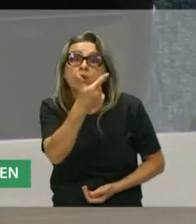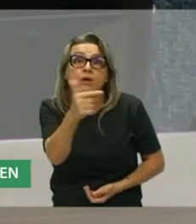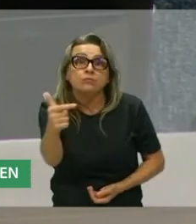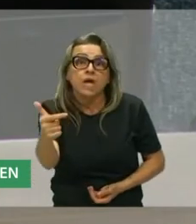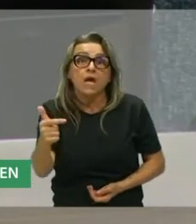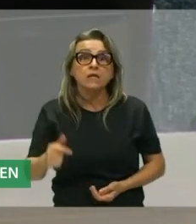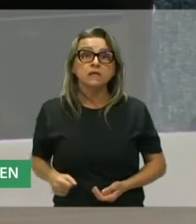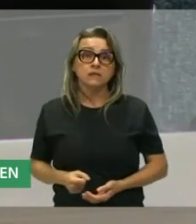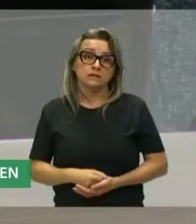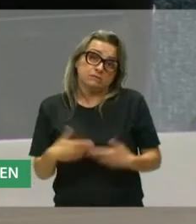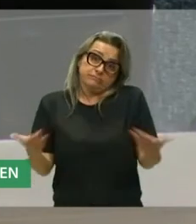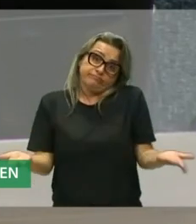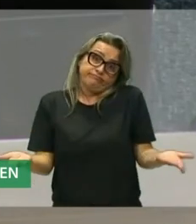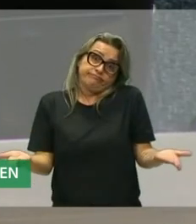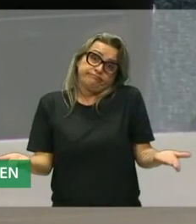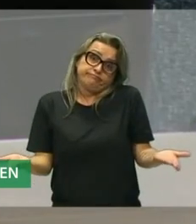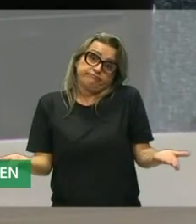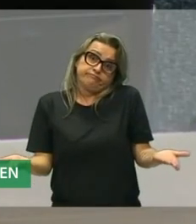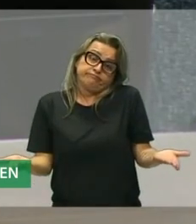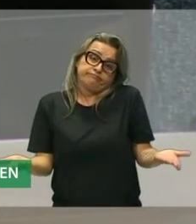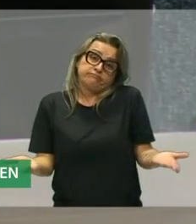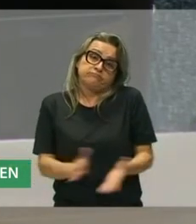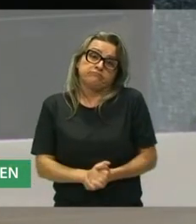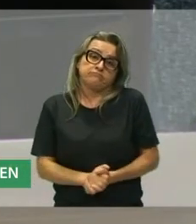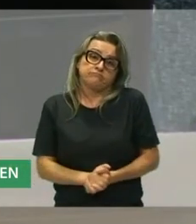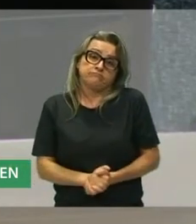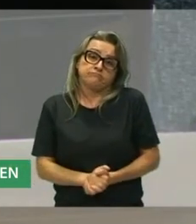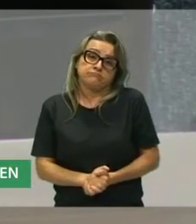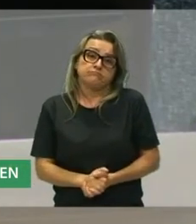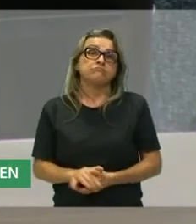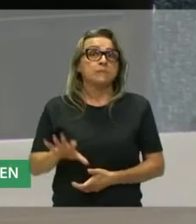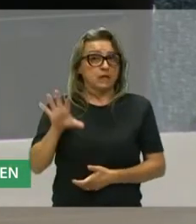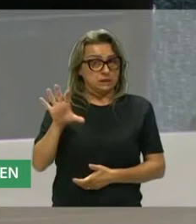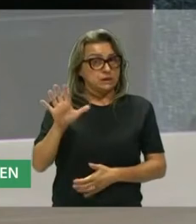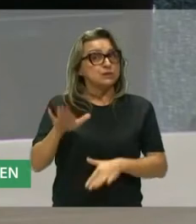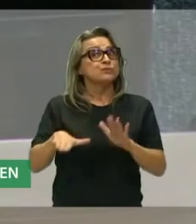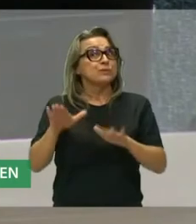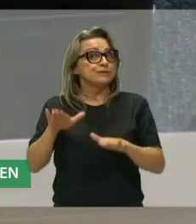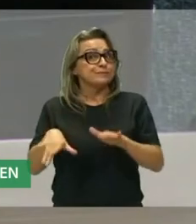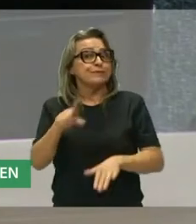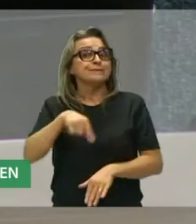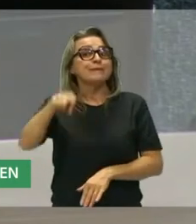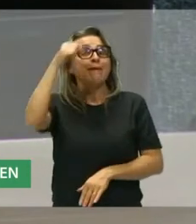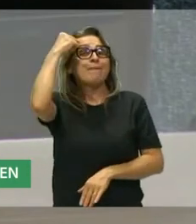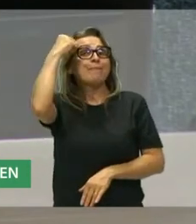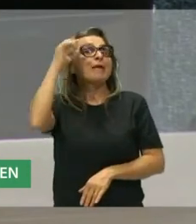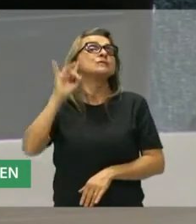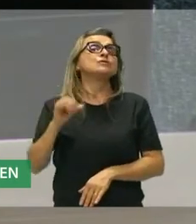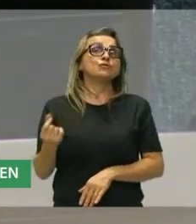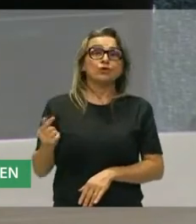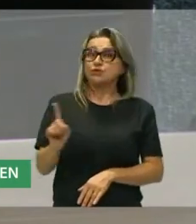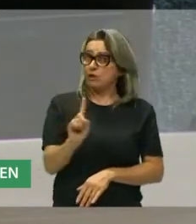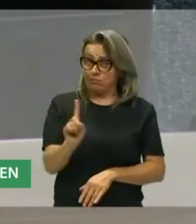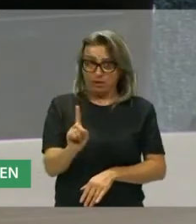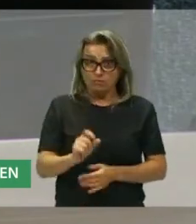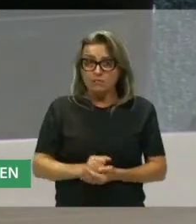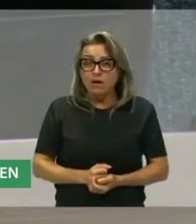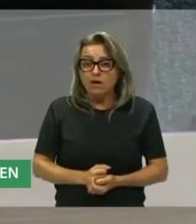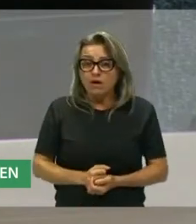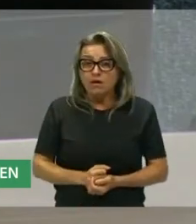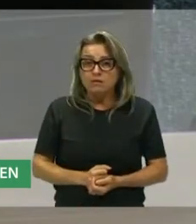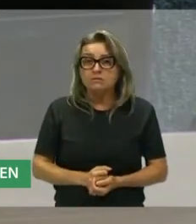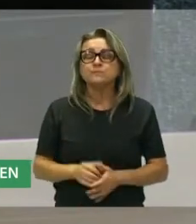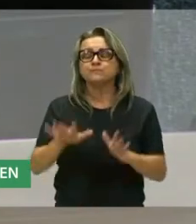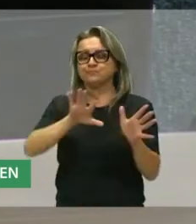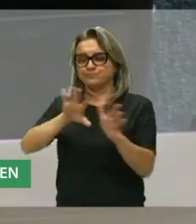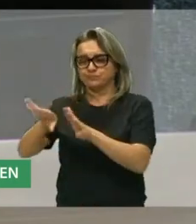pague. Sabe? E isso, muitas vezes, a gente pensa que é só um dinheiro. E aproveitando até